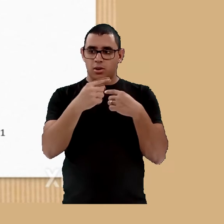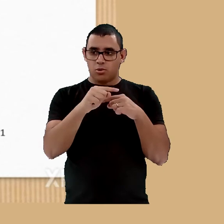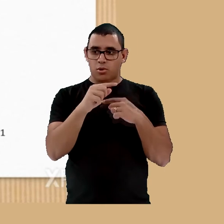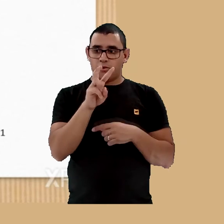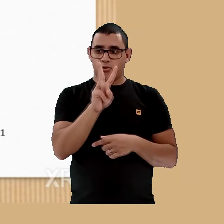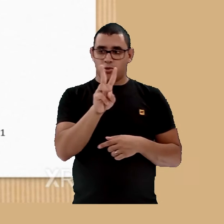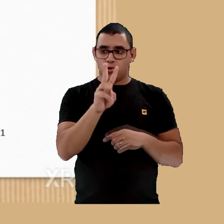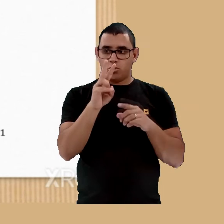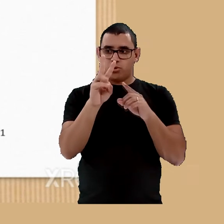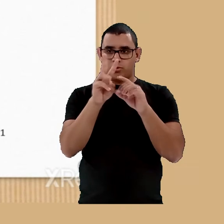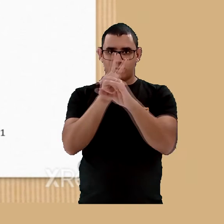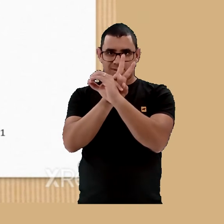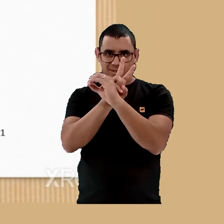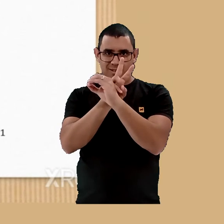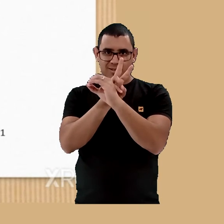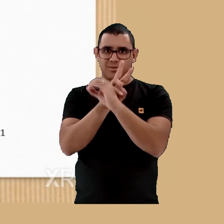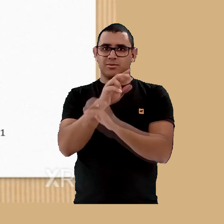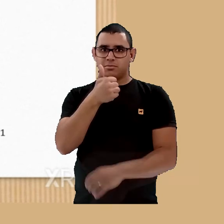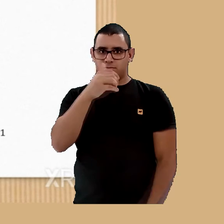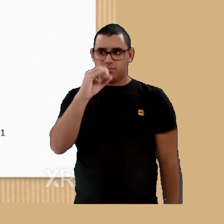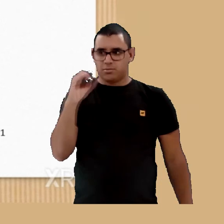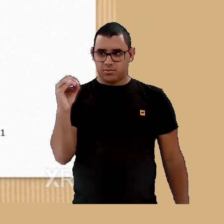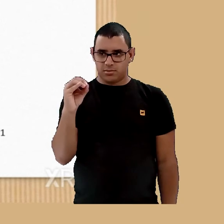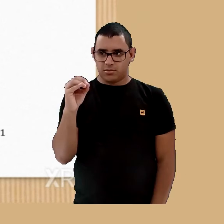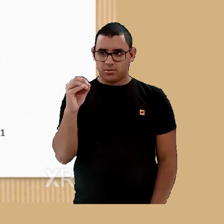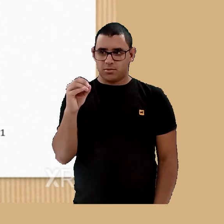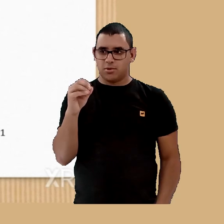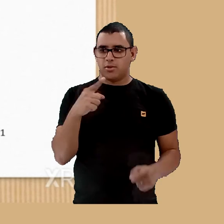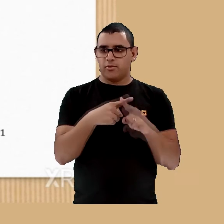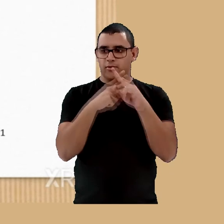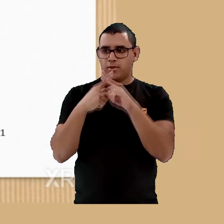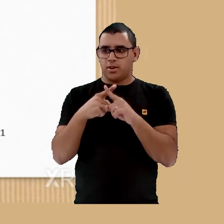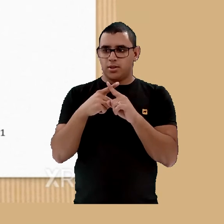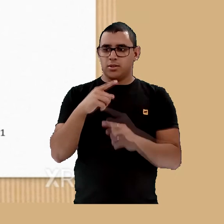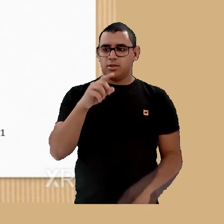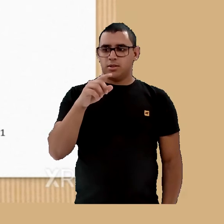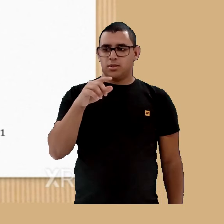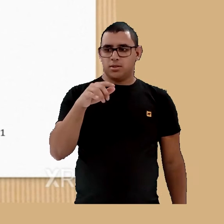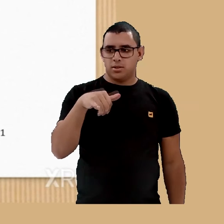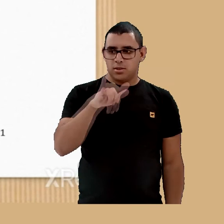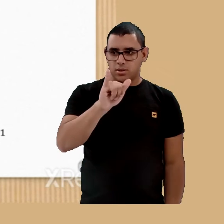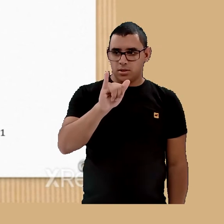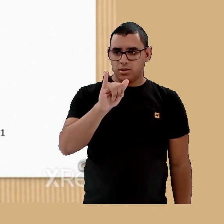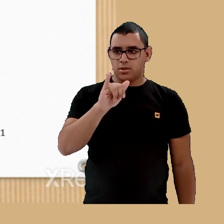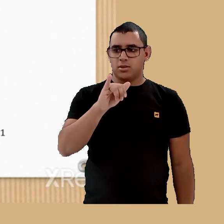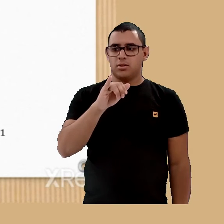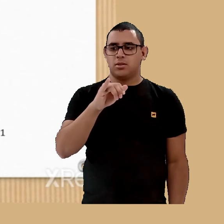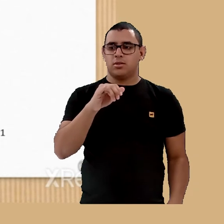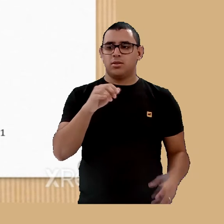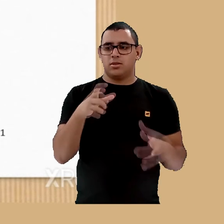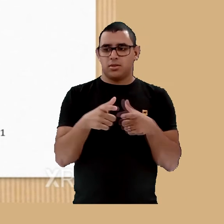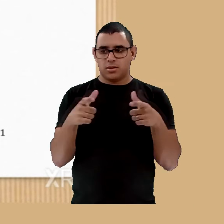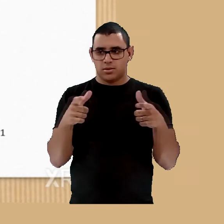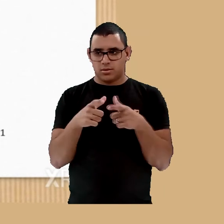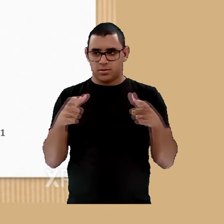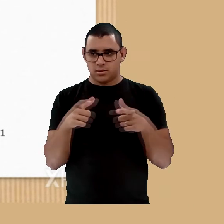do líquido, que equivale a 100, multiplicado por coeficiente de dilatação, multiplicado por variação de